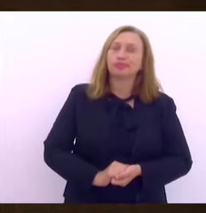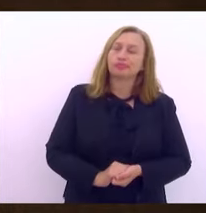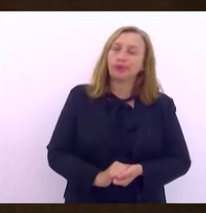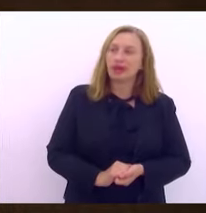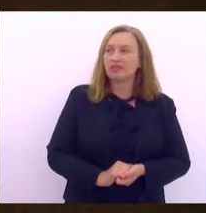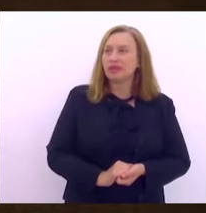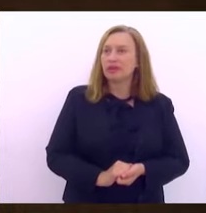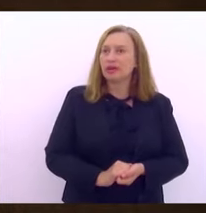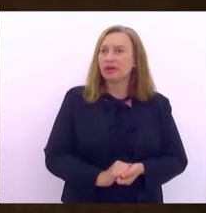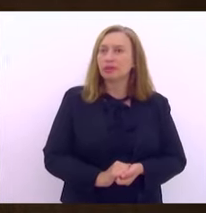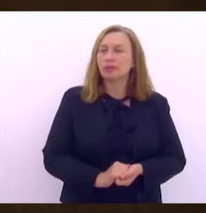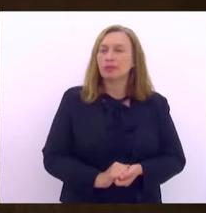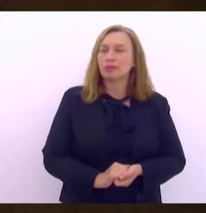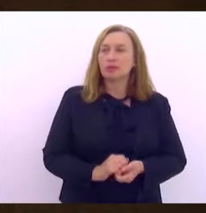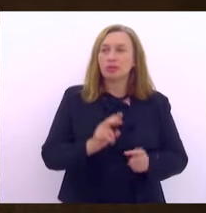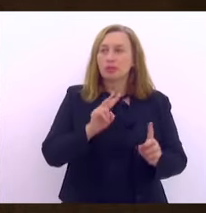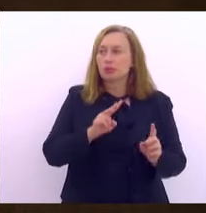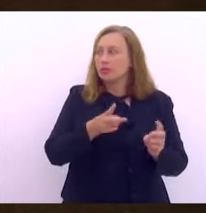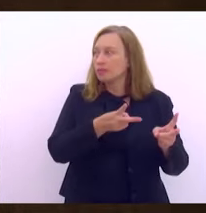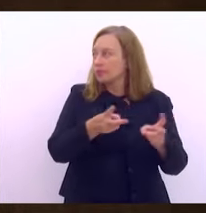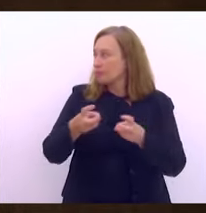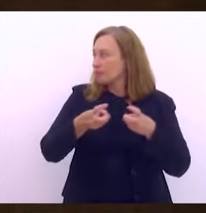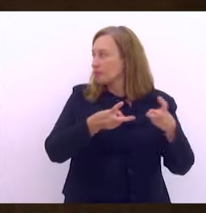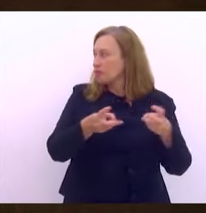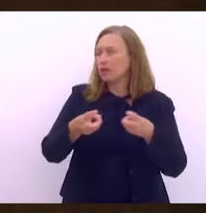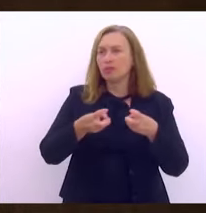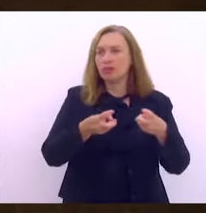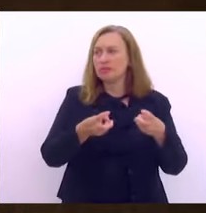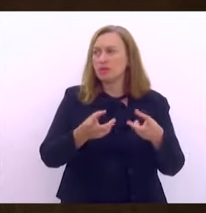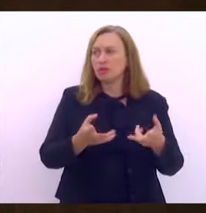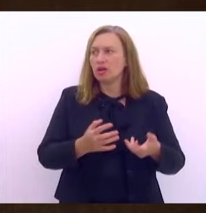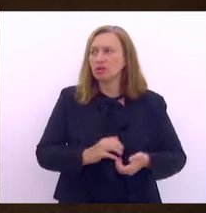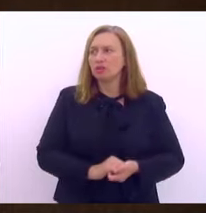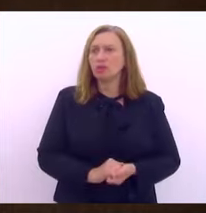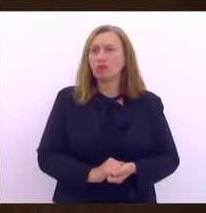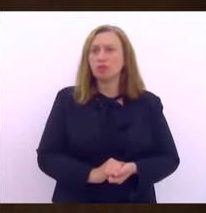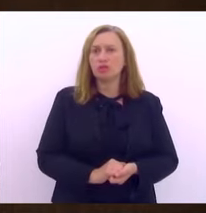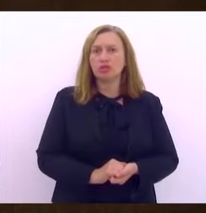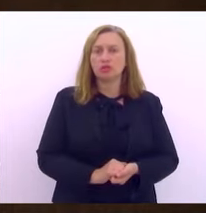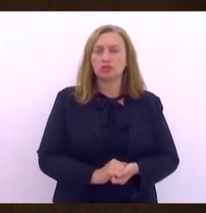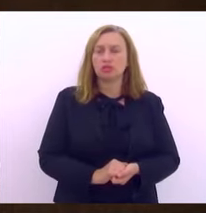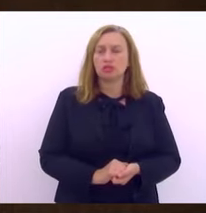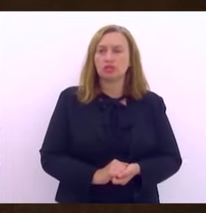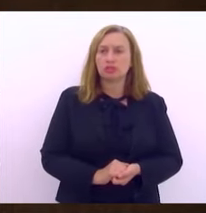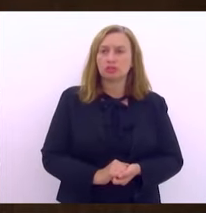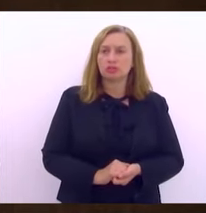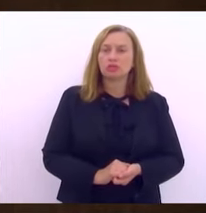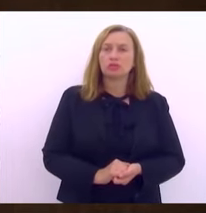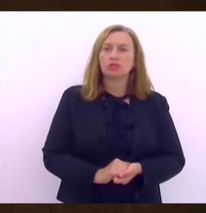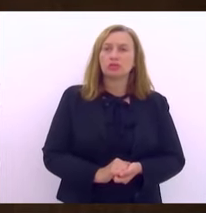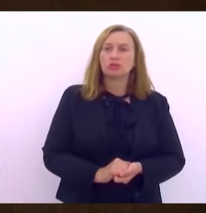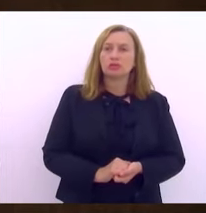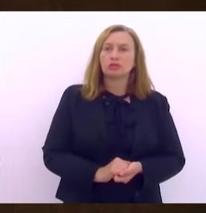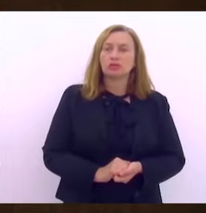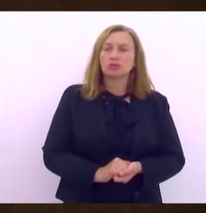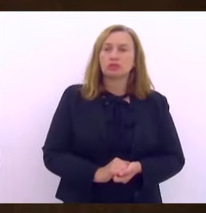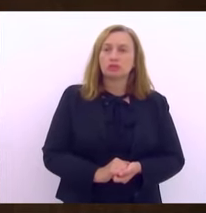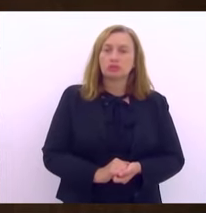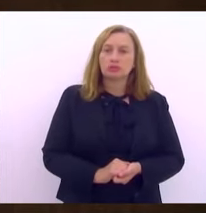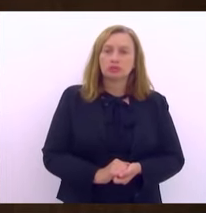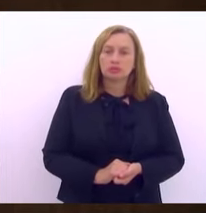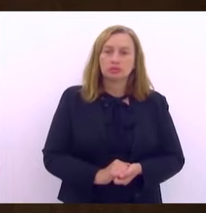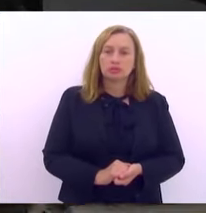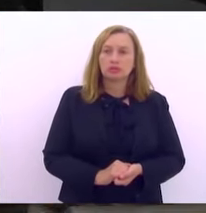as vossas observações, vendo o que eu acho que está errado, o que eu acho que está certo nos temas que vossas excelências